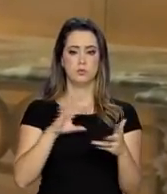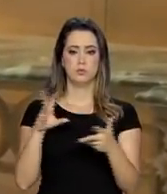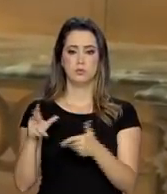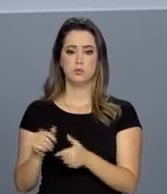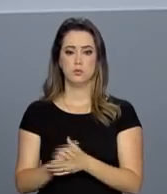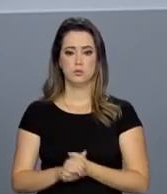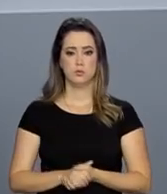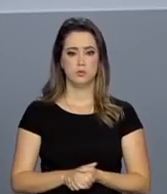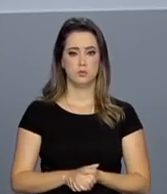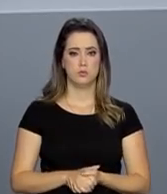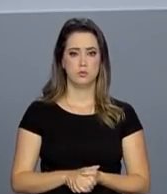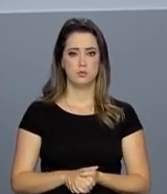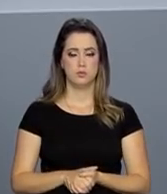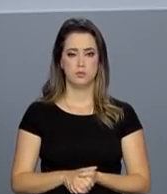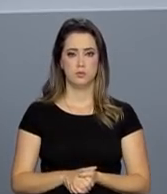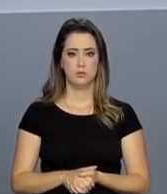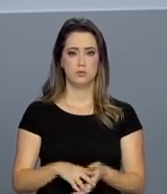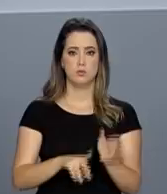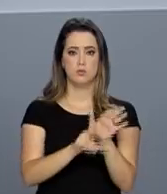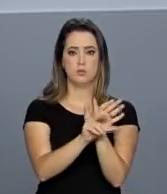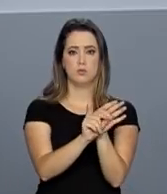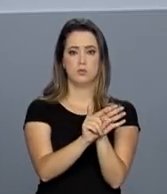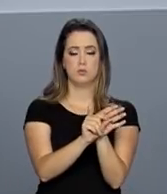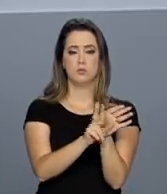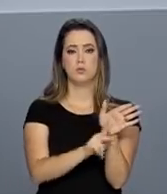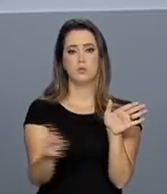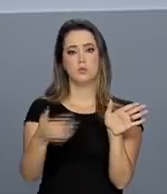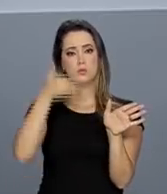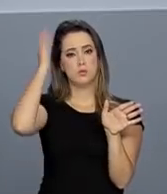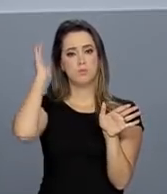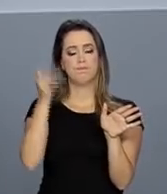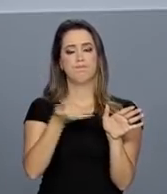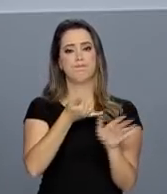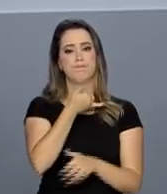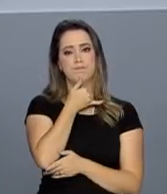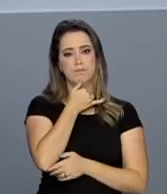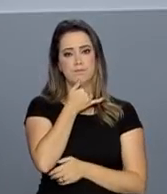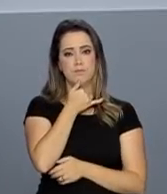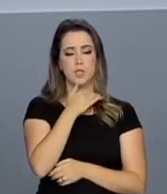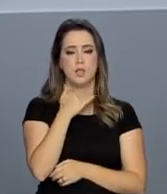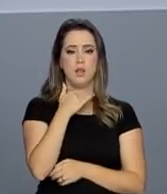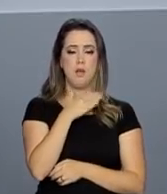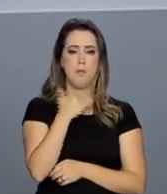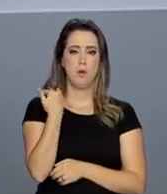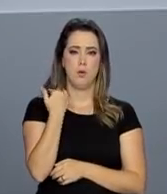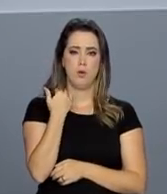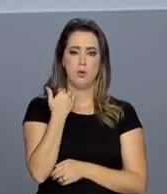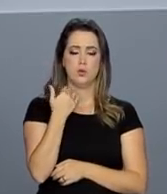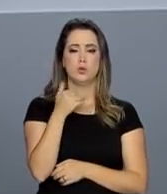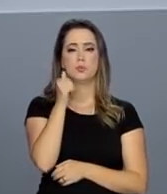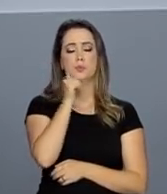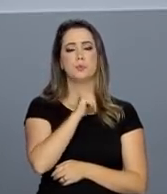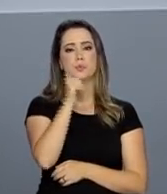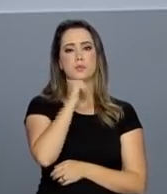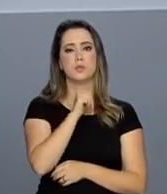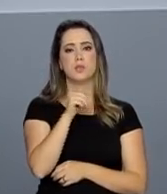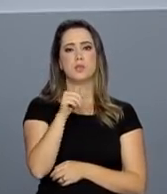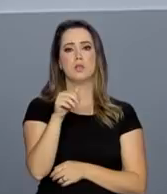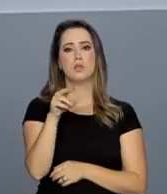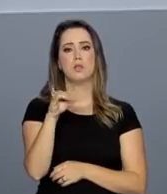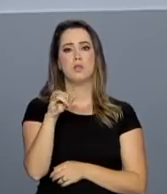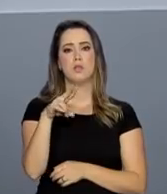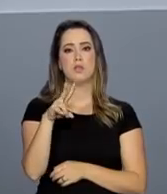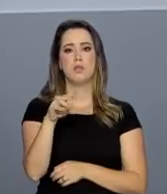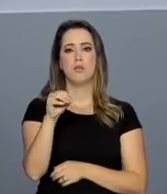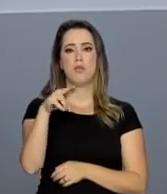mundo. Pelo Twitter, o presidente Michel Temer lamentou hoje a morte da cantora e sambista Dona Ivone Lara.